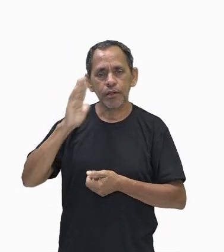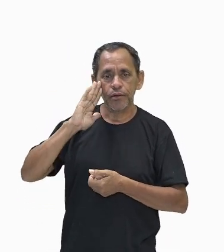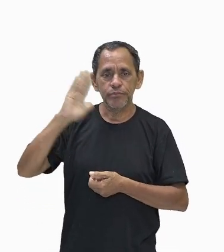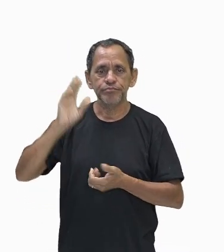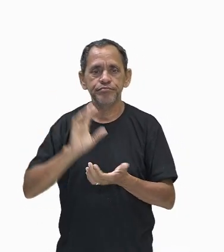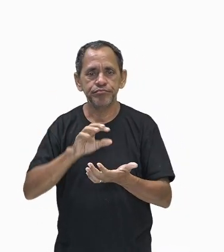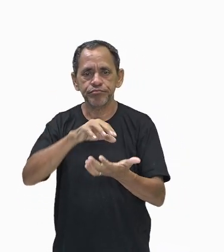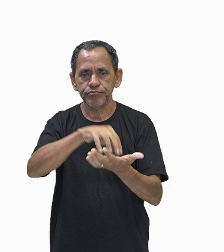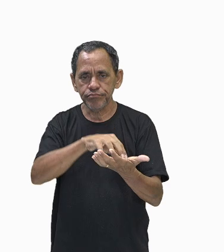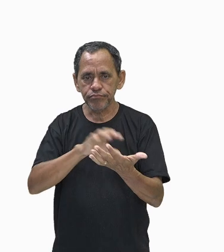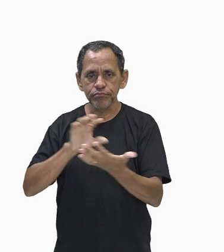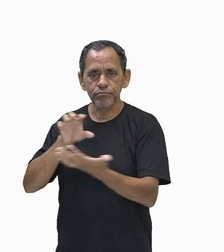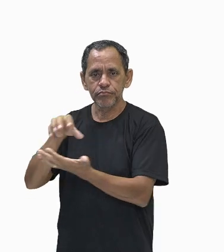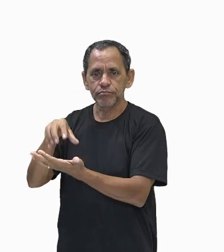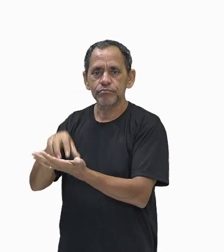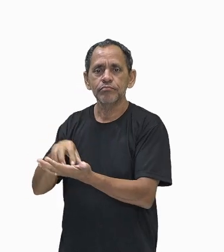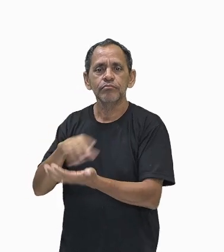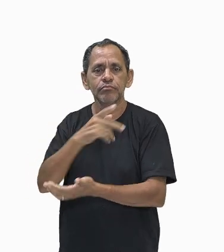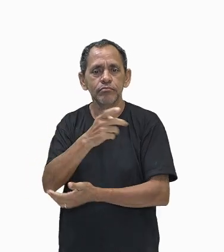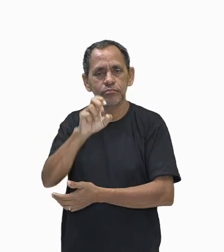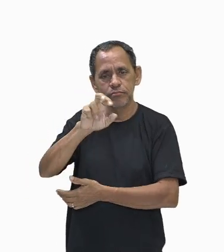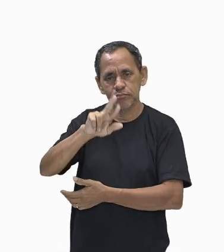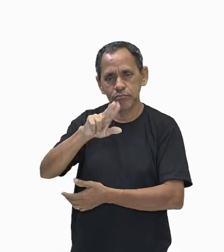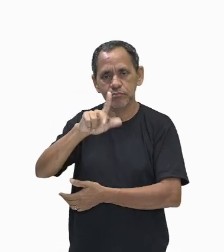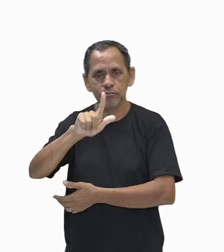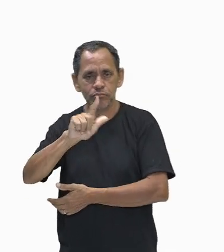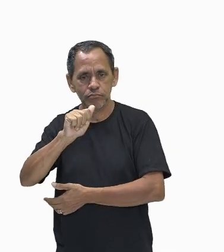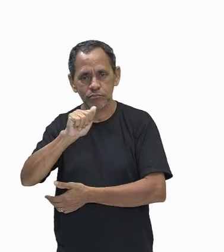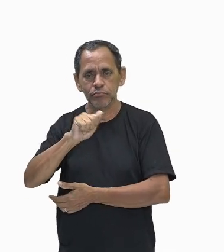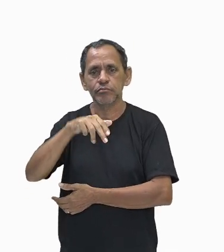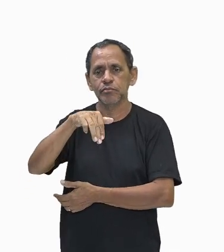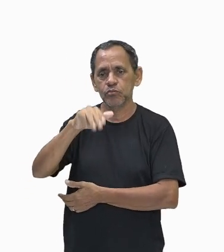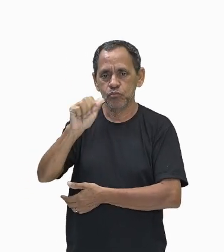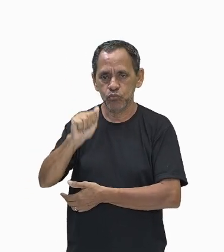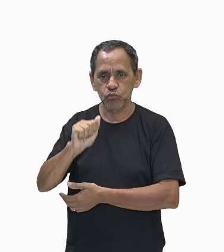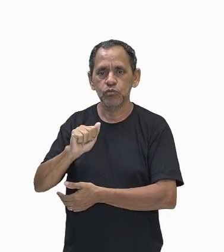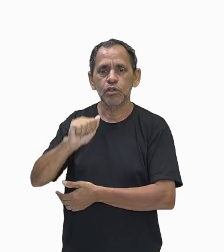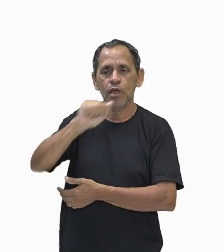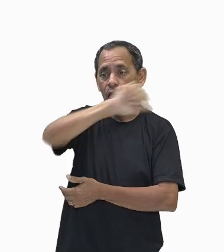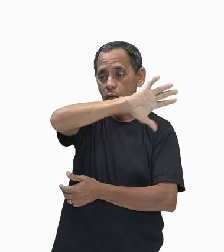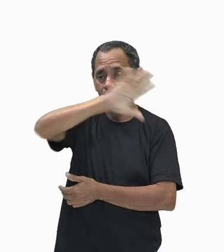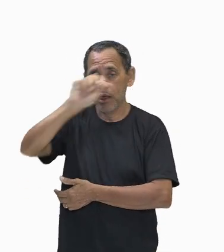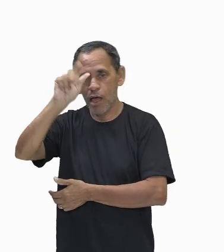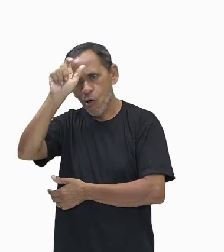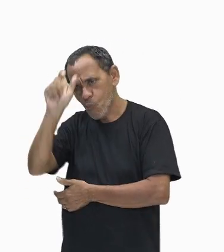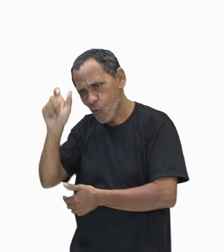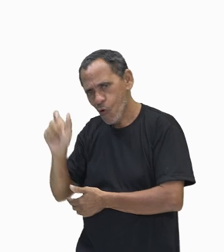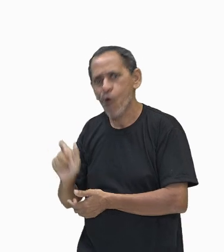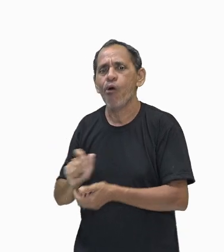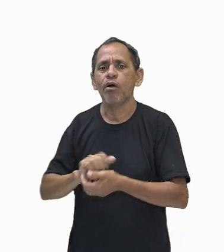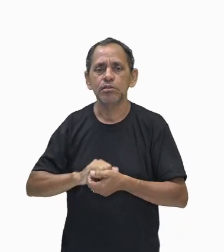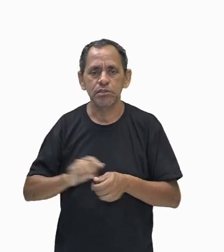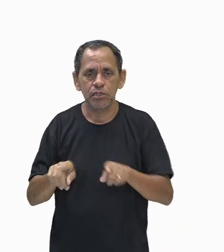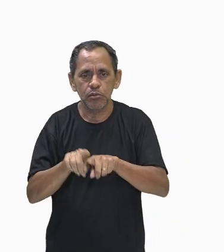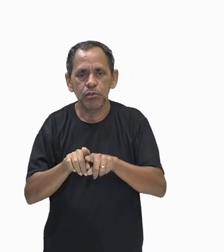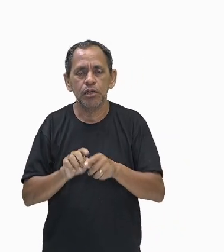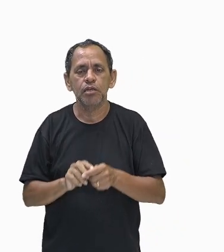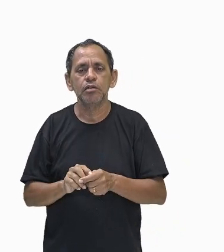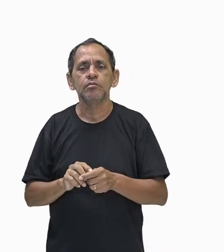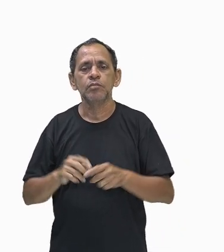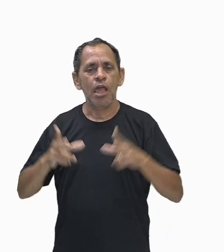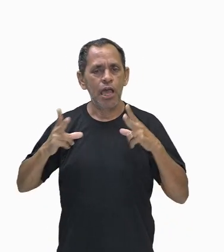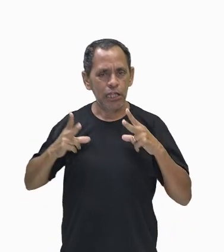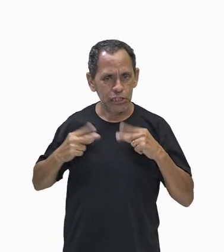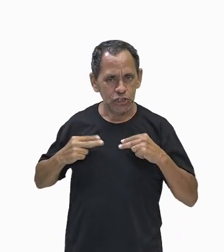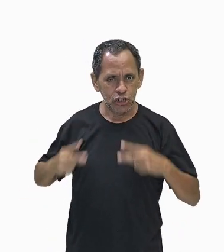cidades de Pérgamo, na Ásia Menor, e Alexandria, no Egito. Esta cidade foi fundada pelo próprio Alexandre, por isso que é o nome, né, Alexandria.